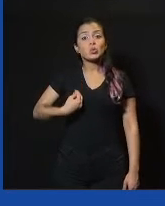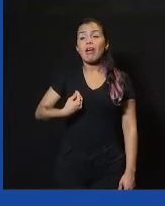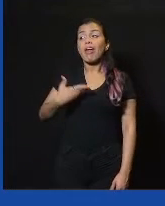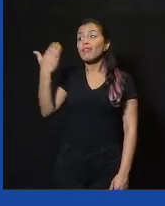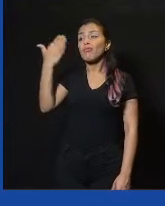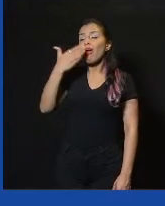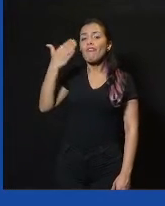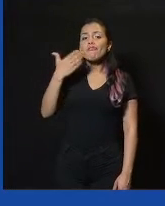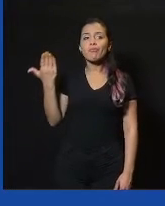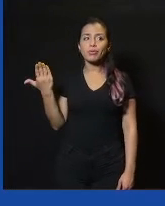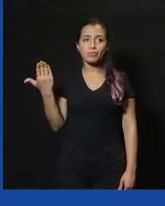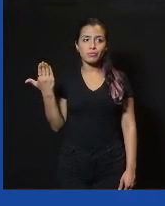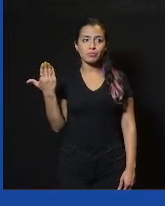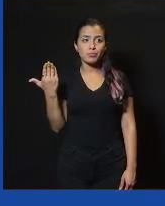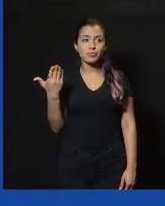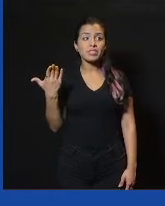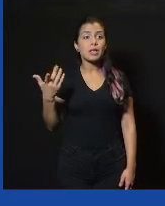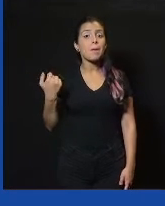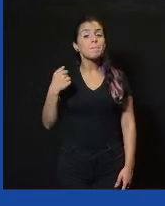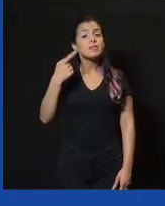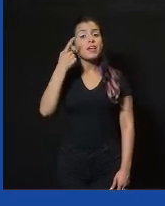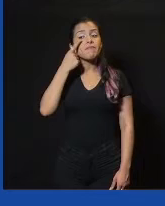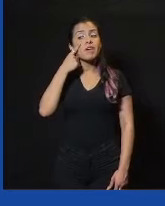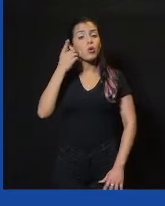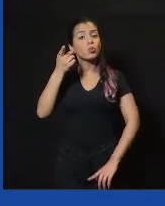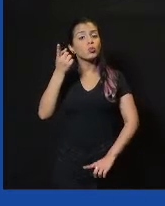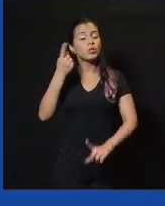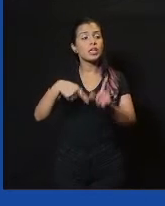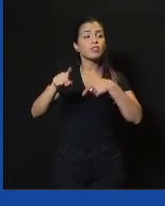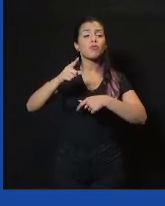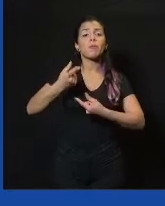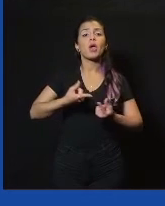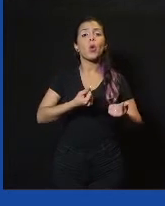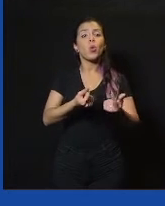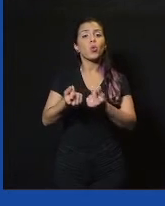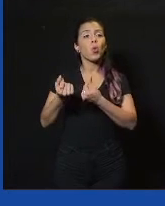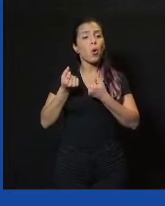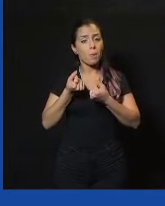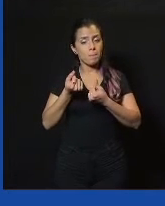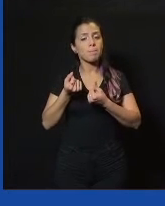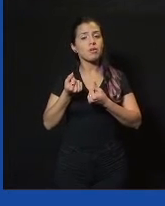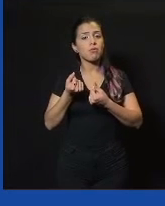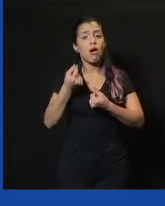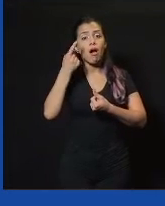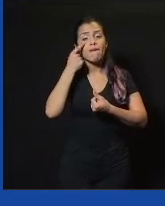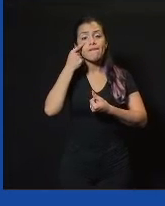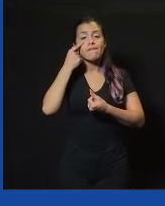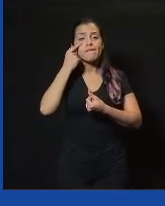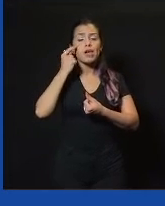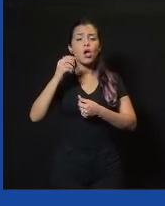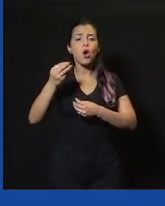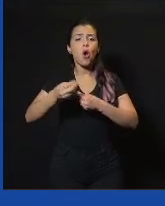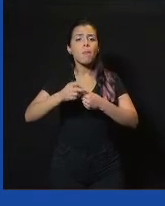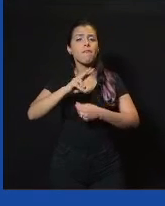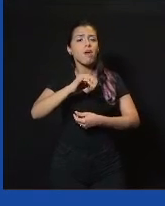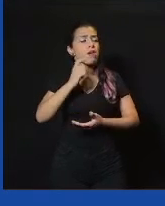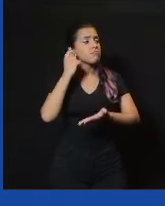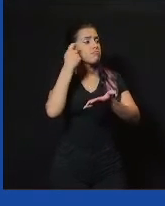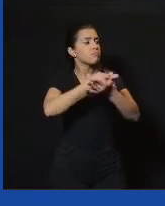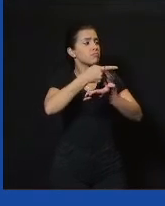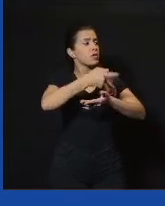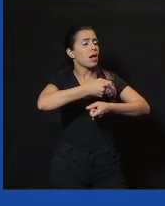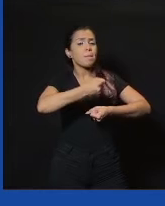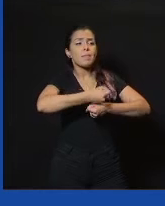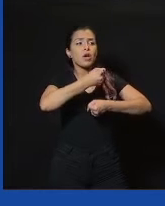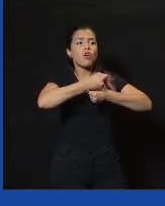desses conselhos. Eu quero participar do Conselho de Desenvolvimento Econômico, no conselho de decidir quanto dinheiro de infraestrutura vai, se nós vamos reformar mais uma vez uma